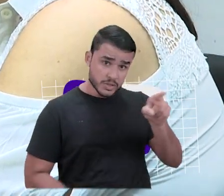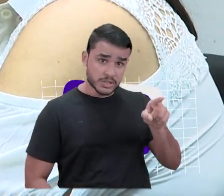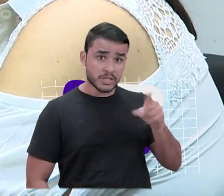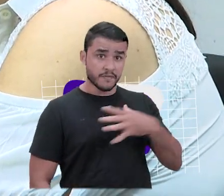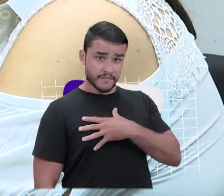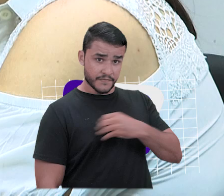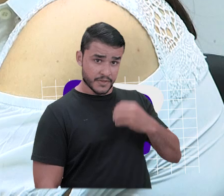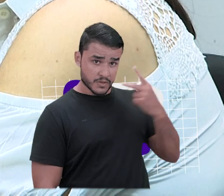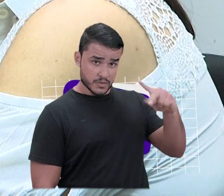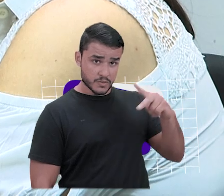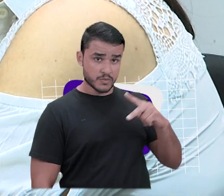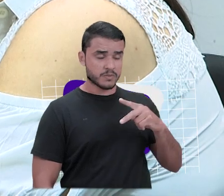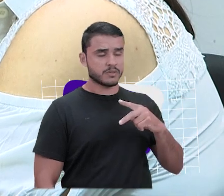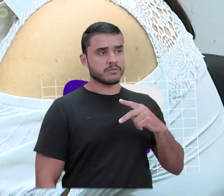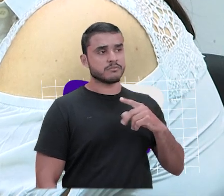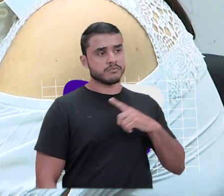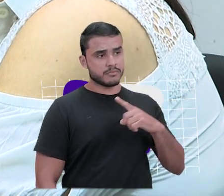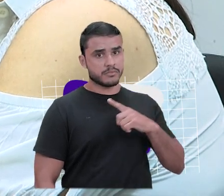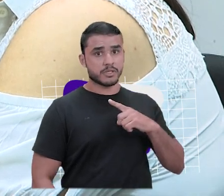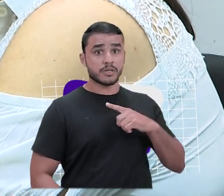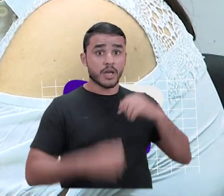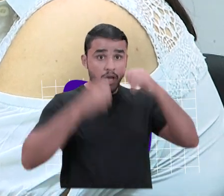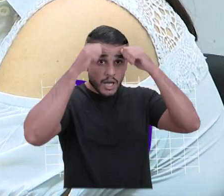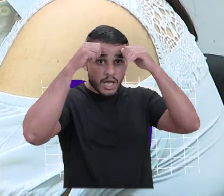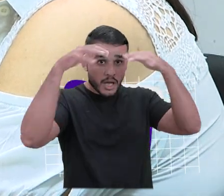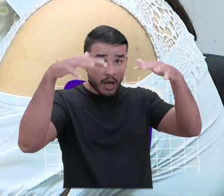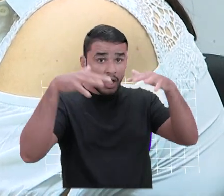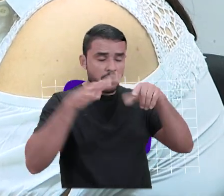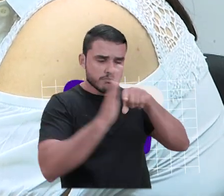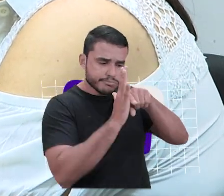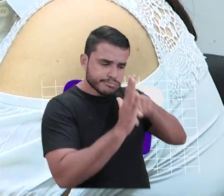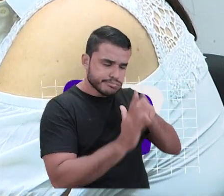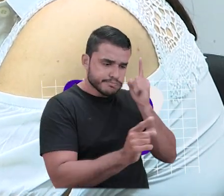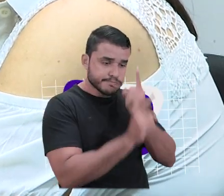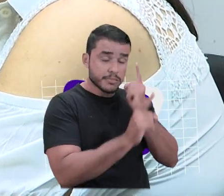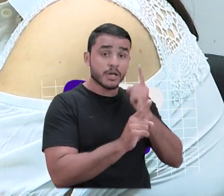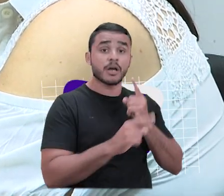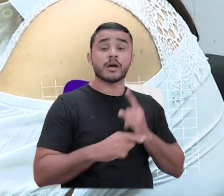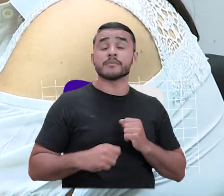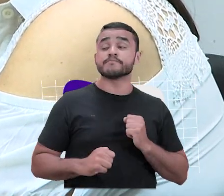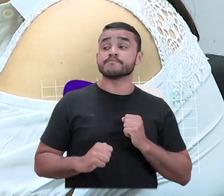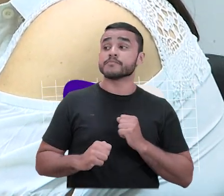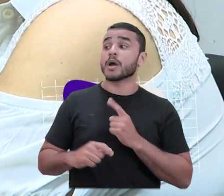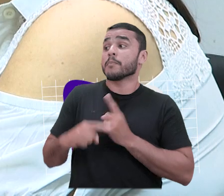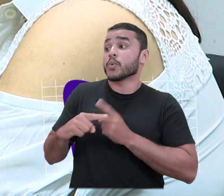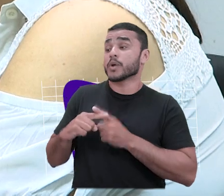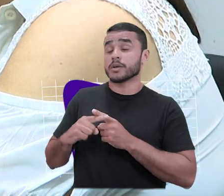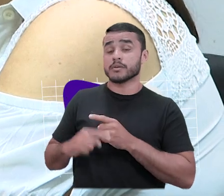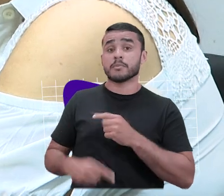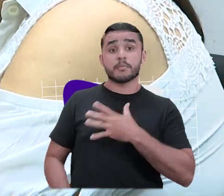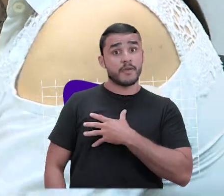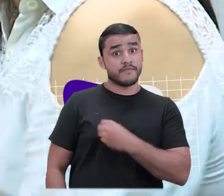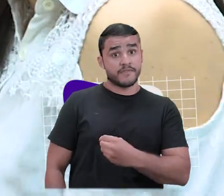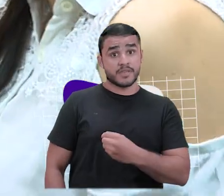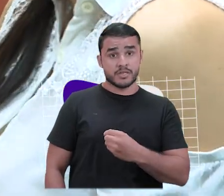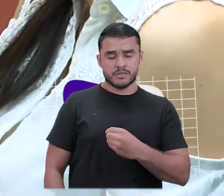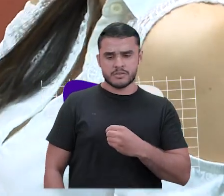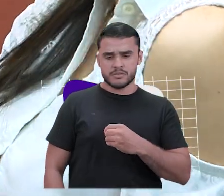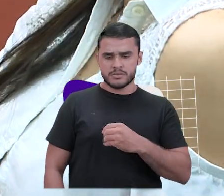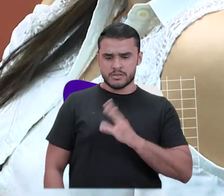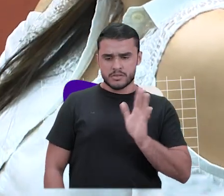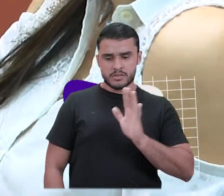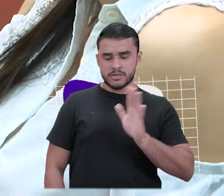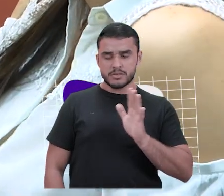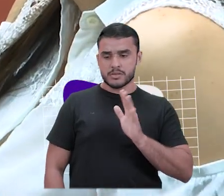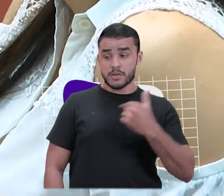por acaso, eu tive meu diagnóstico antes dela, né? Assim, no mês que ela nasceu, eu estava fazendo meu diagnóstico. E aí, que foi em novembro